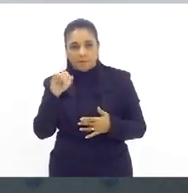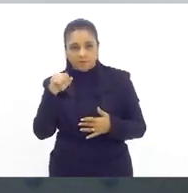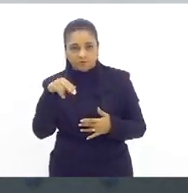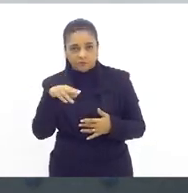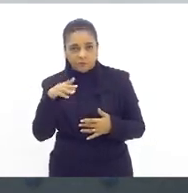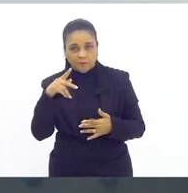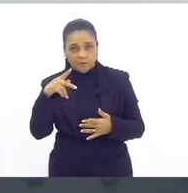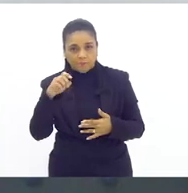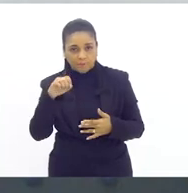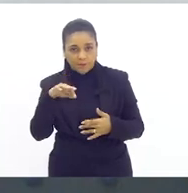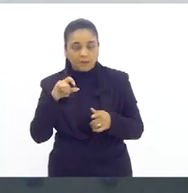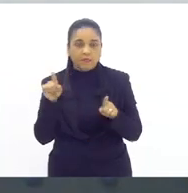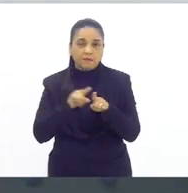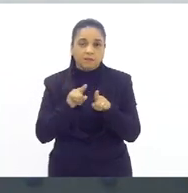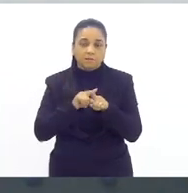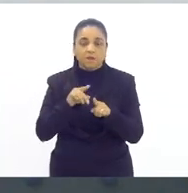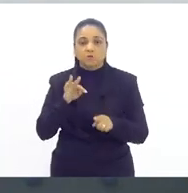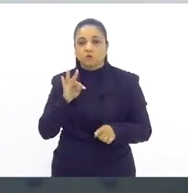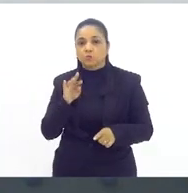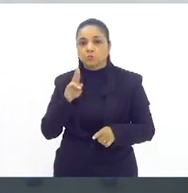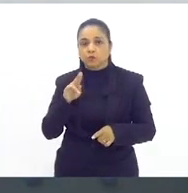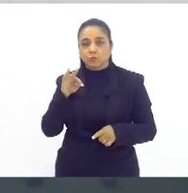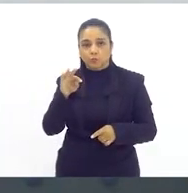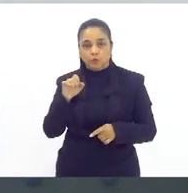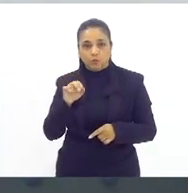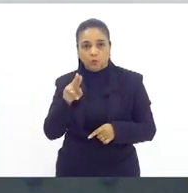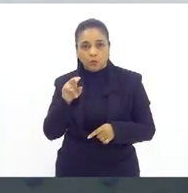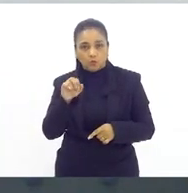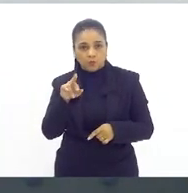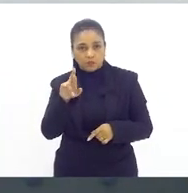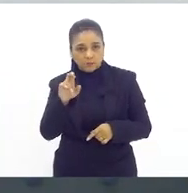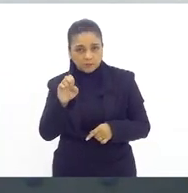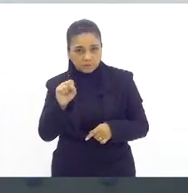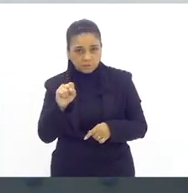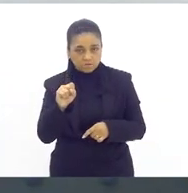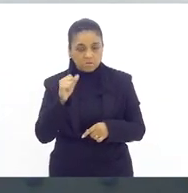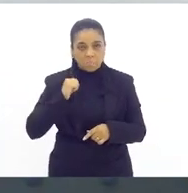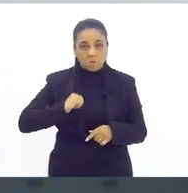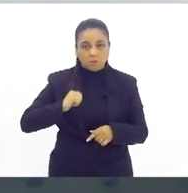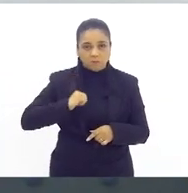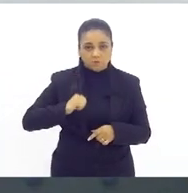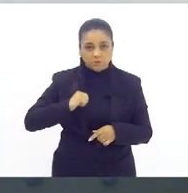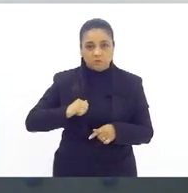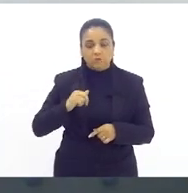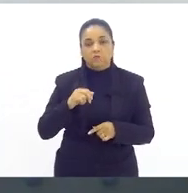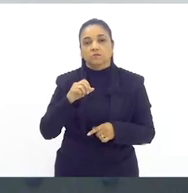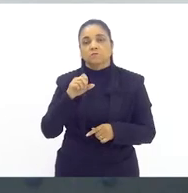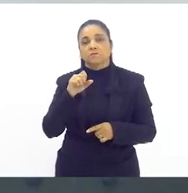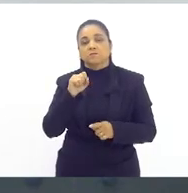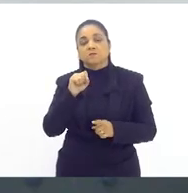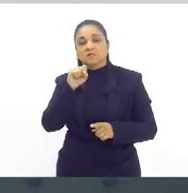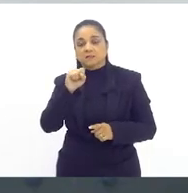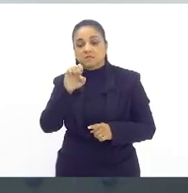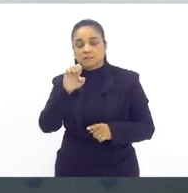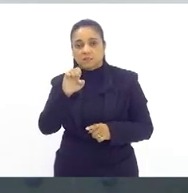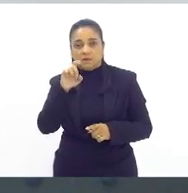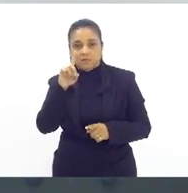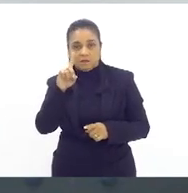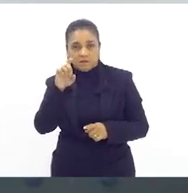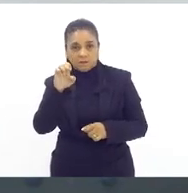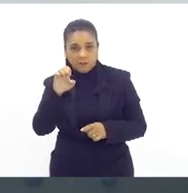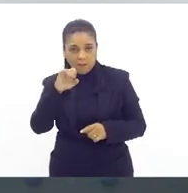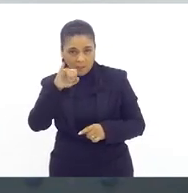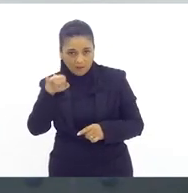tutores bolsistas do Cederj então para cada situação que gente busca mediária